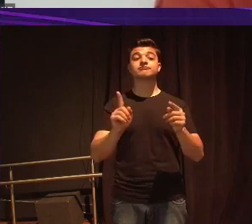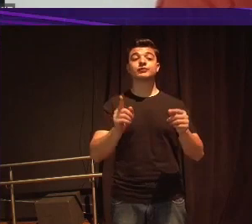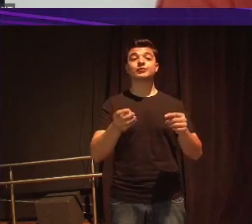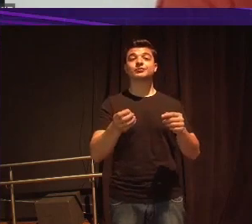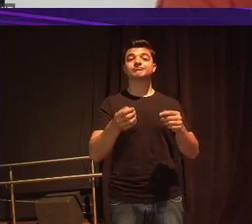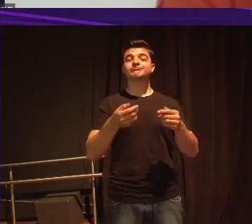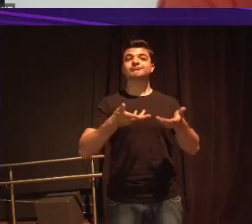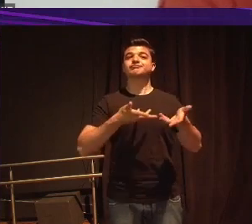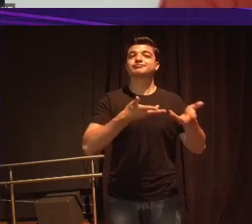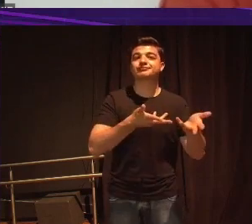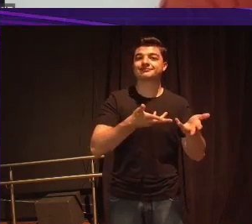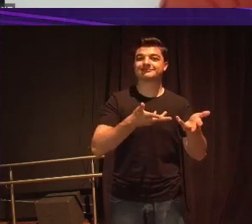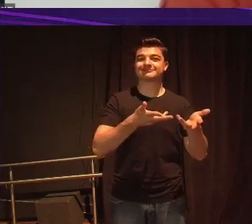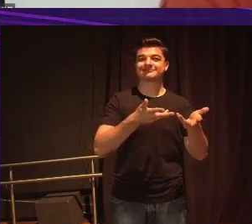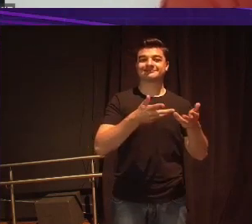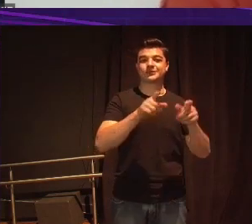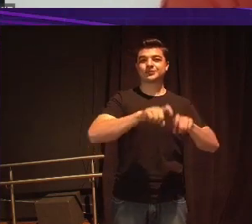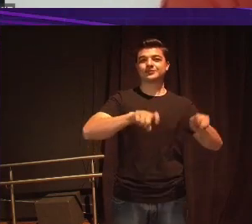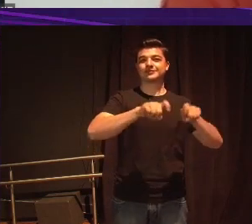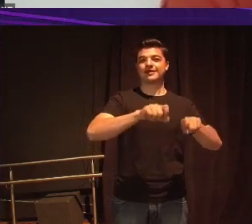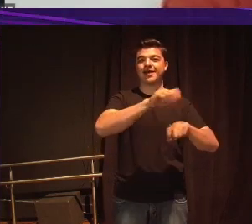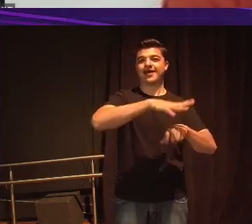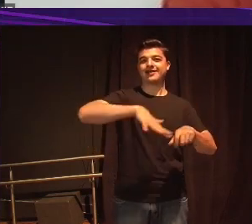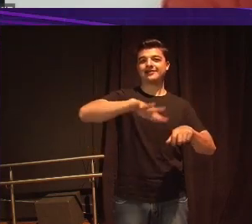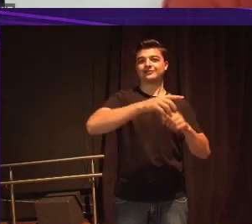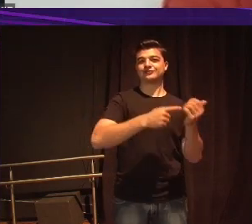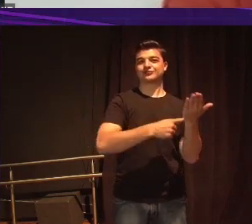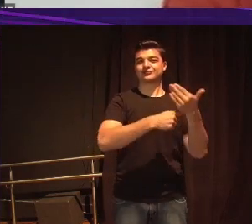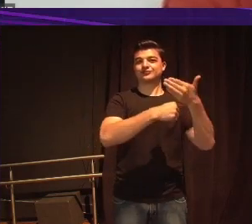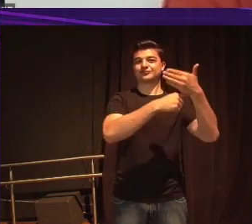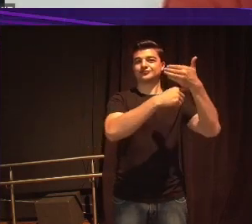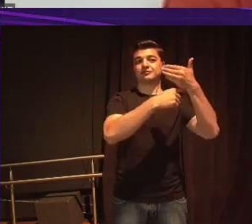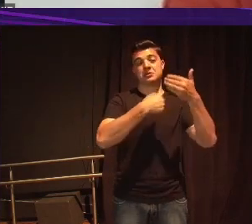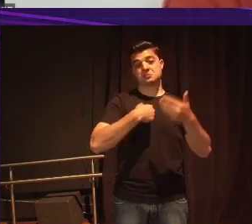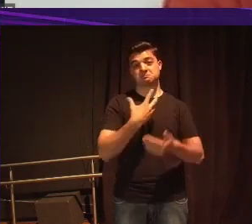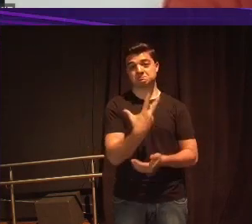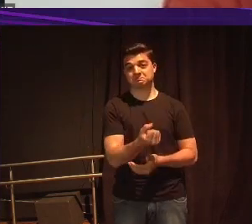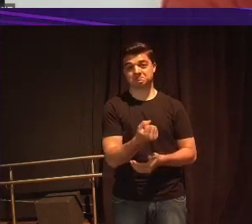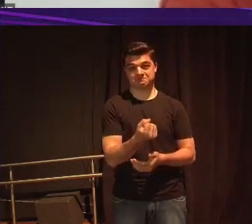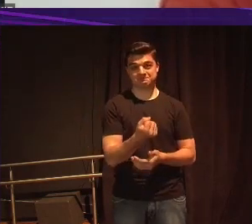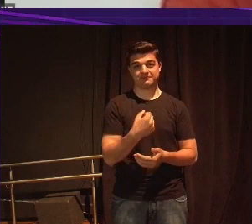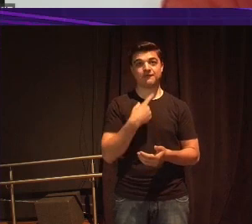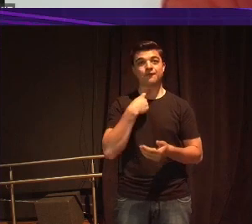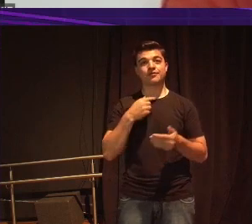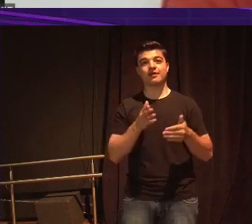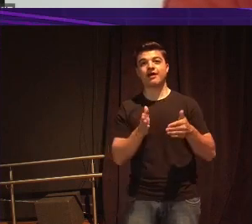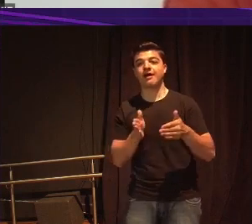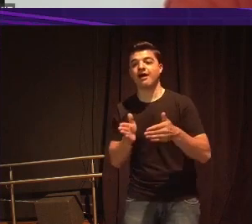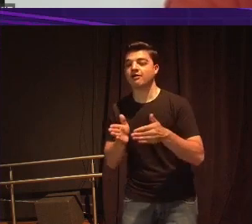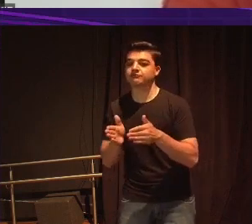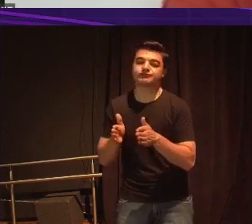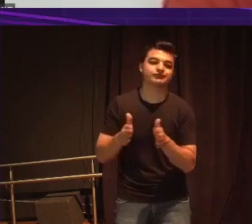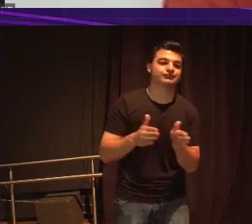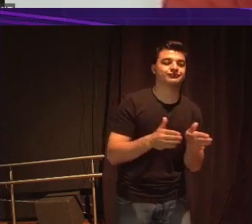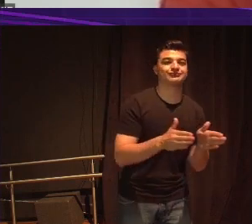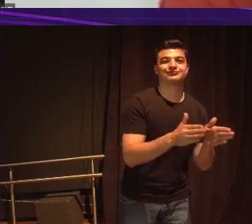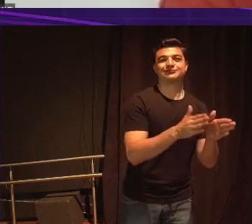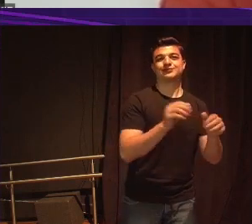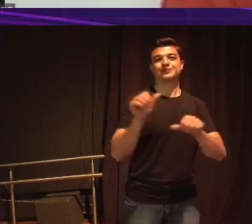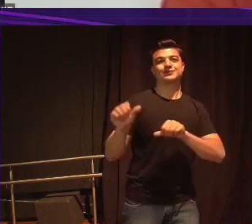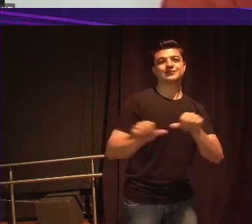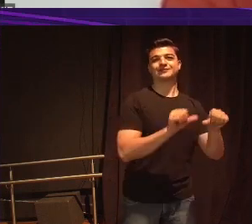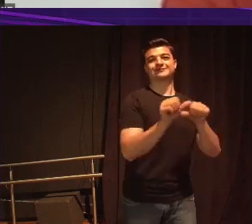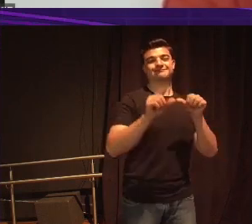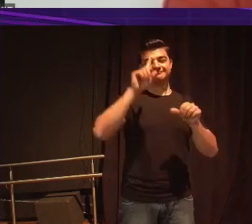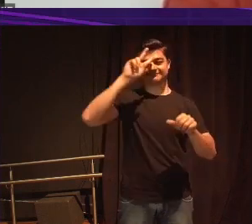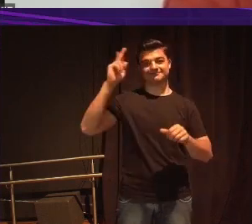que eu acabei mudando o rumo da minha carreira, da minha profissão, né? Então, eu vejo hoje muitos jovens